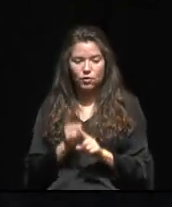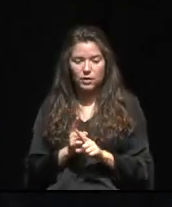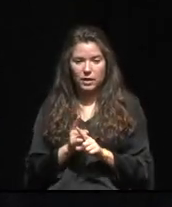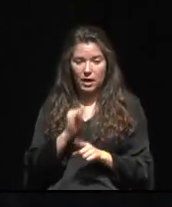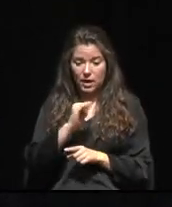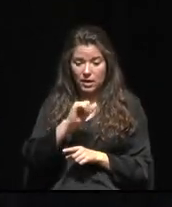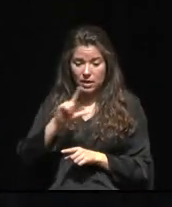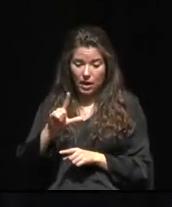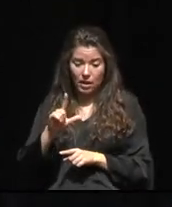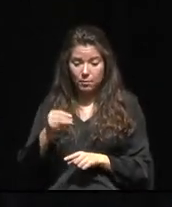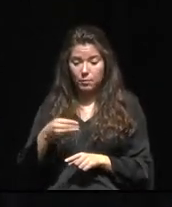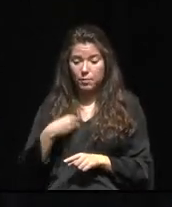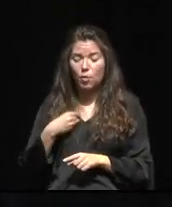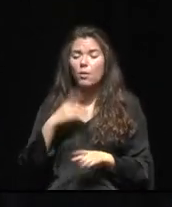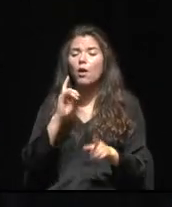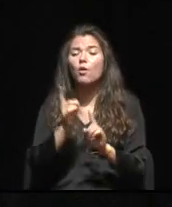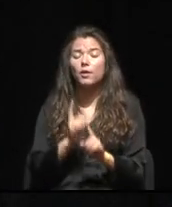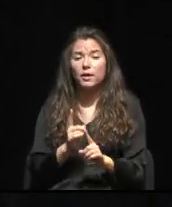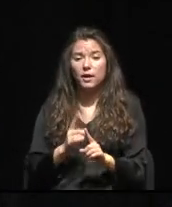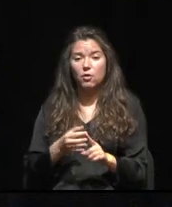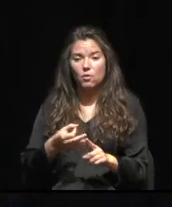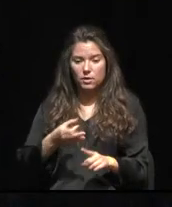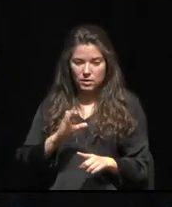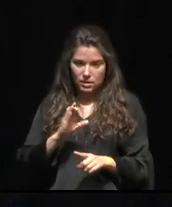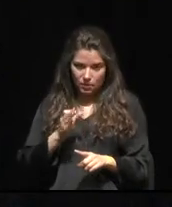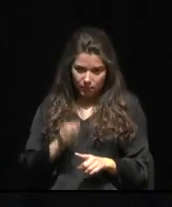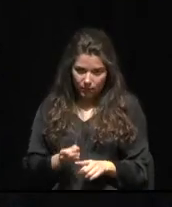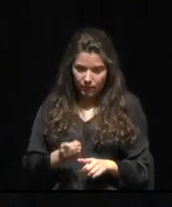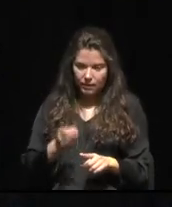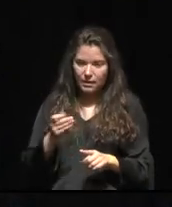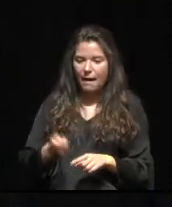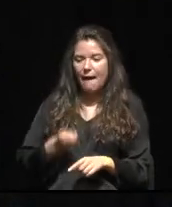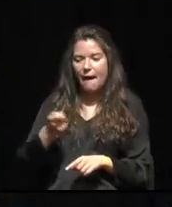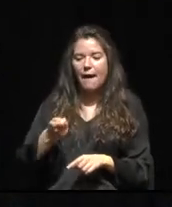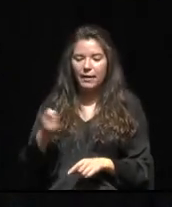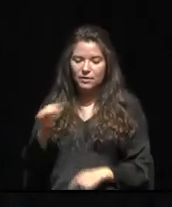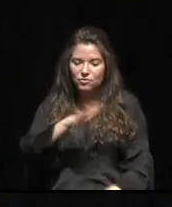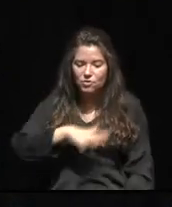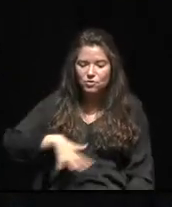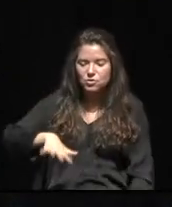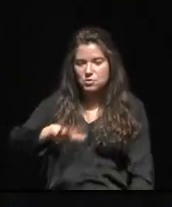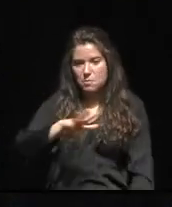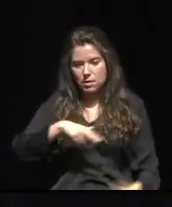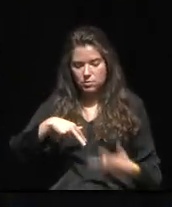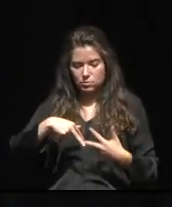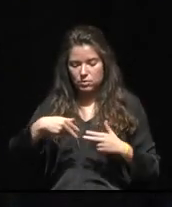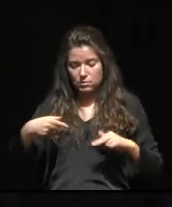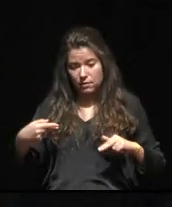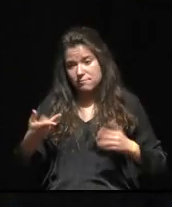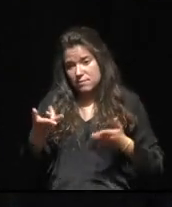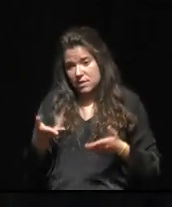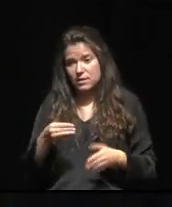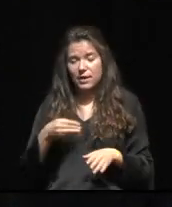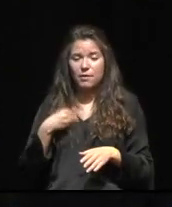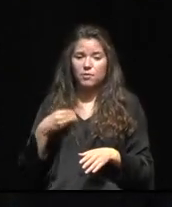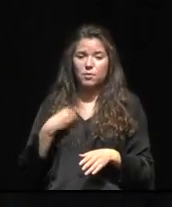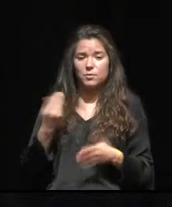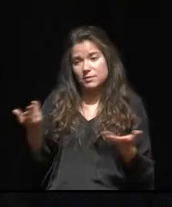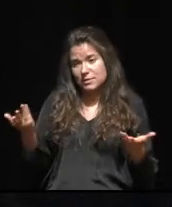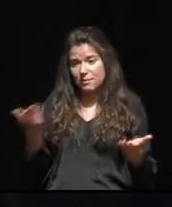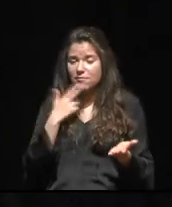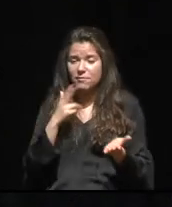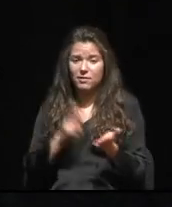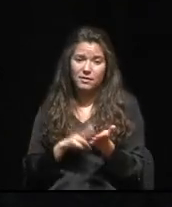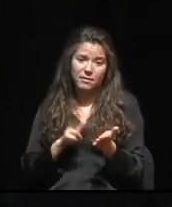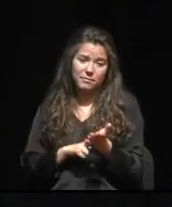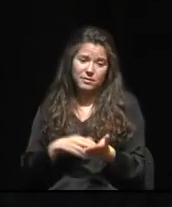iniciativa Liberal o que se preocupa mesmo é que o PCP seja arrendatário espaços eh municipais essa é que é a grande preocupação e é uma preocupação